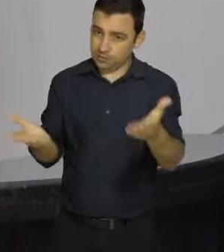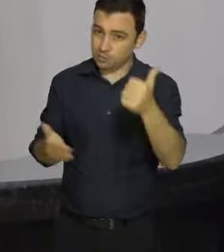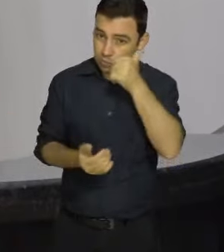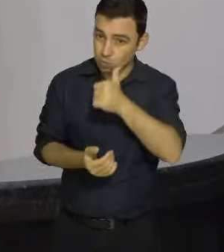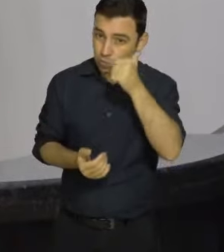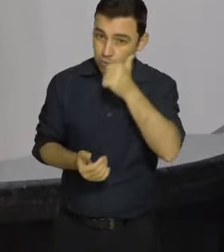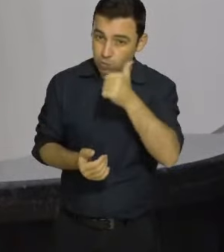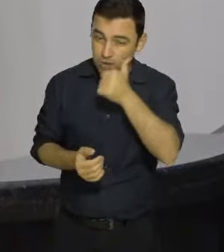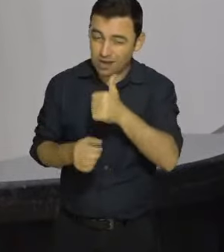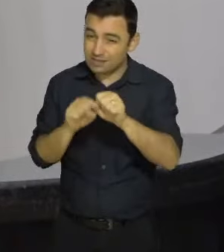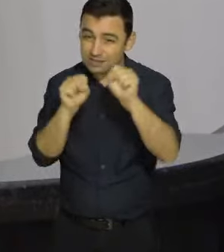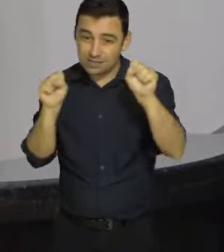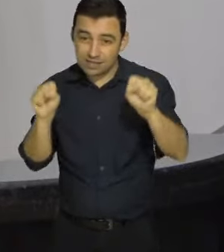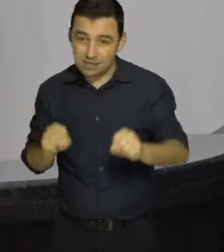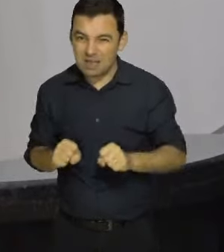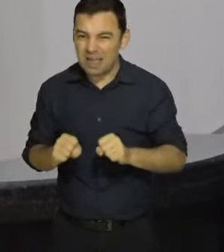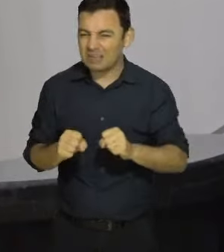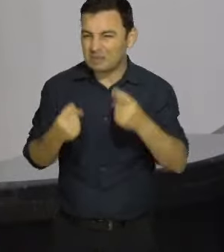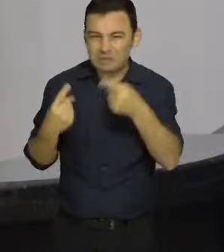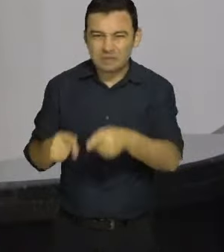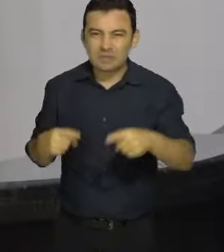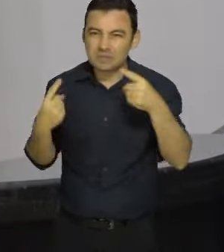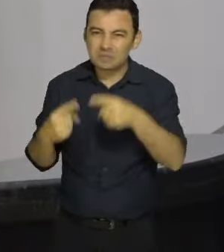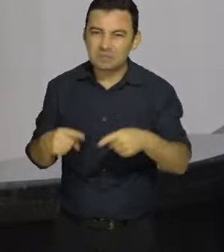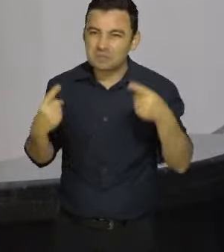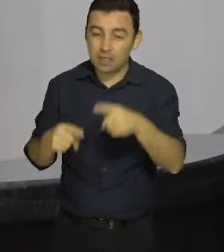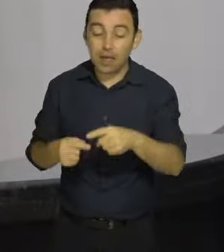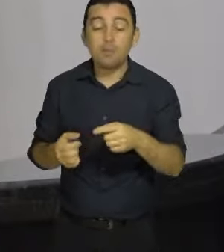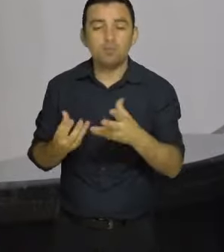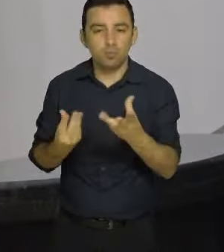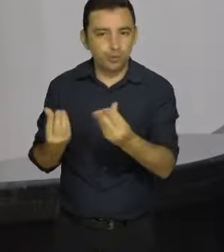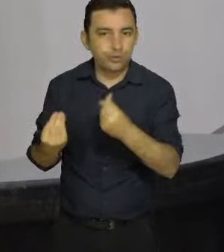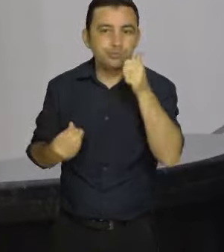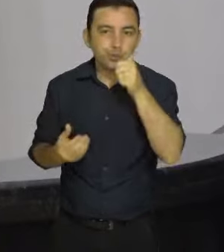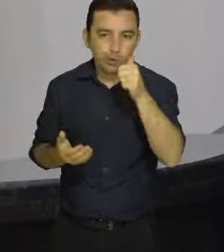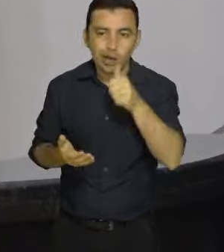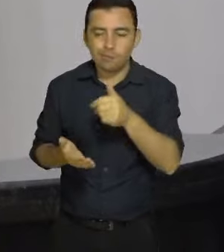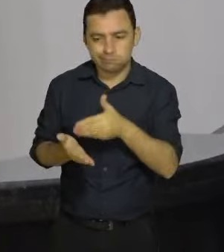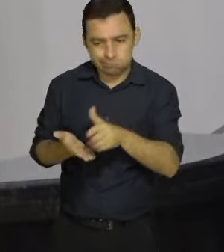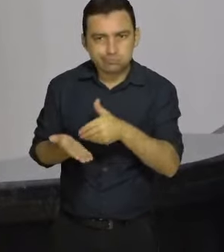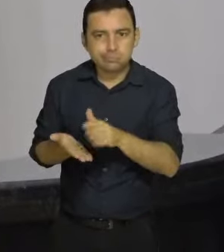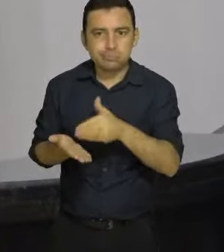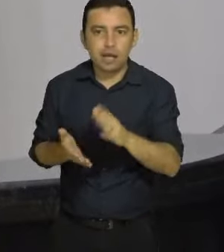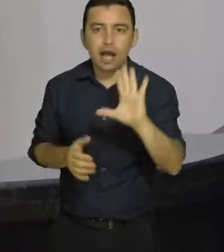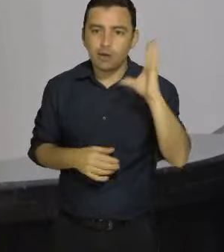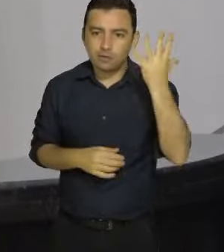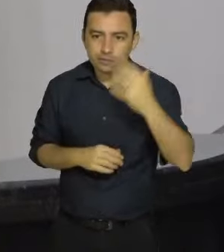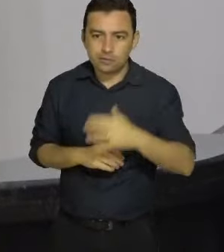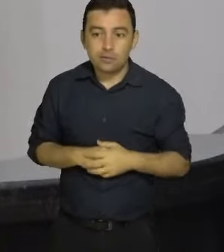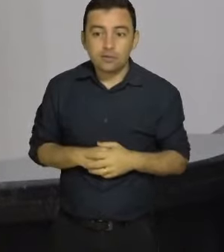sendo sistematicamente atacadas e até mesmo excluídas de seus espaços de atuação. Ana Lúcia Martins, Maria